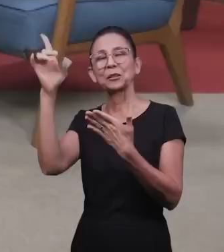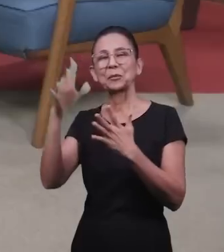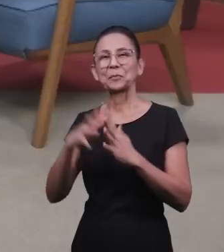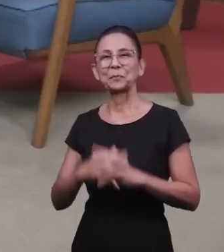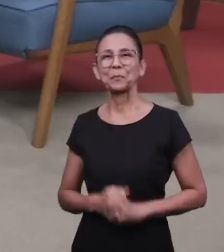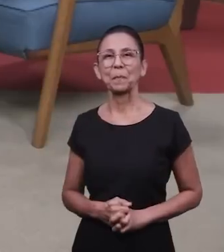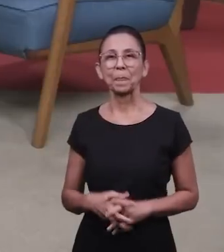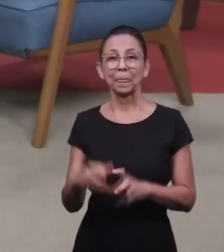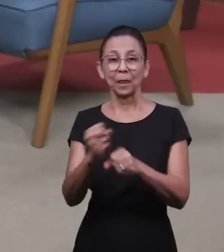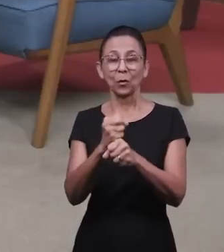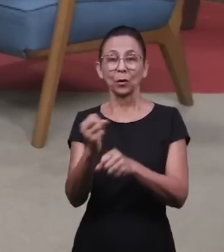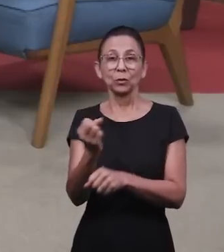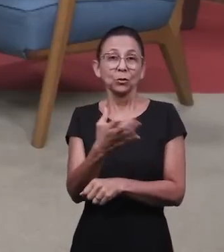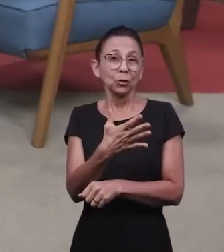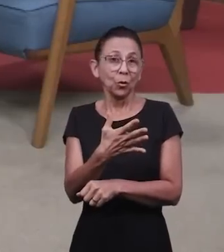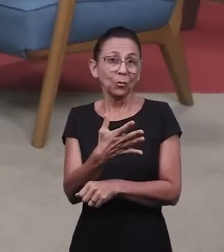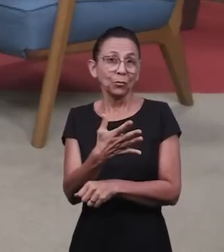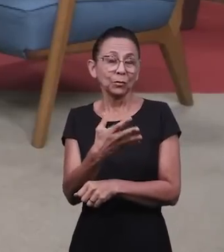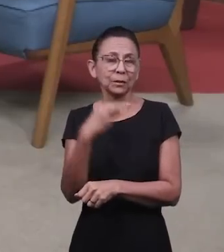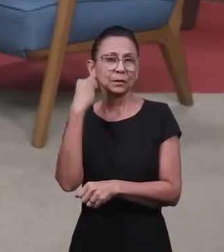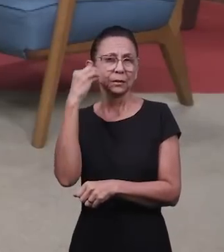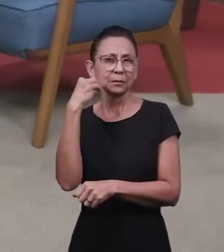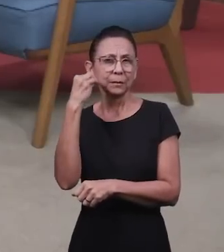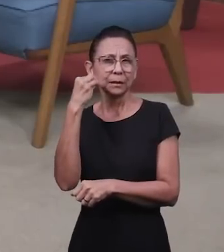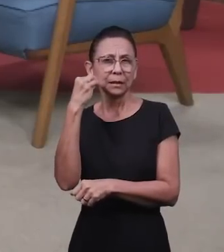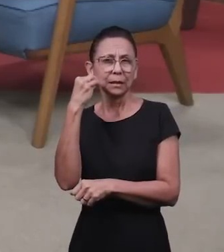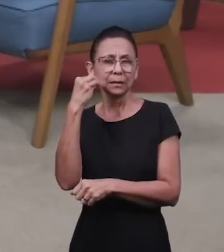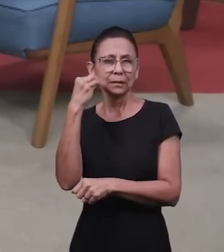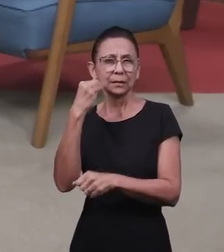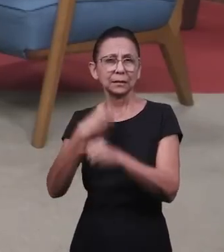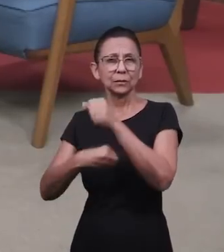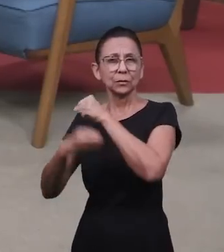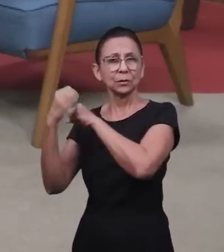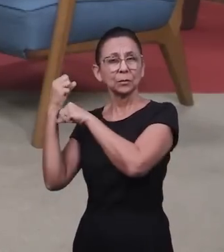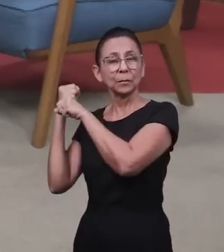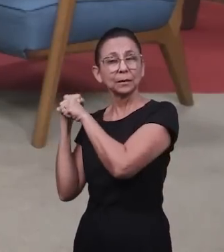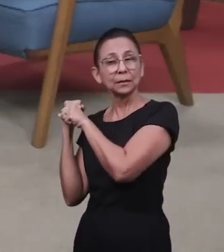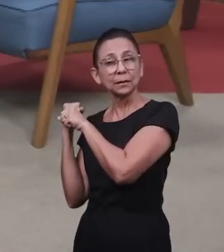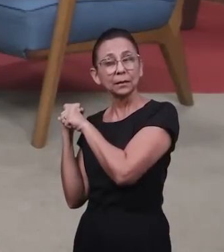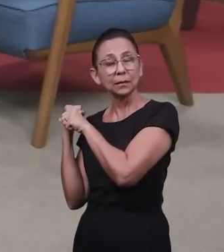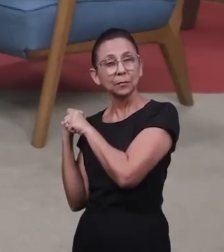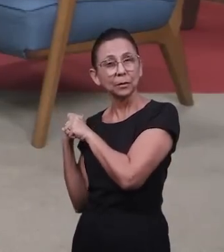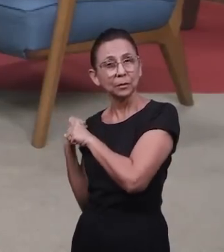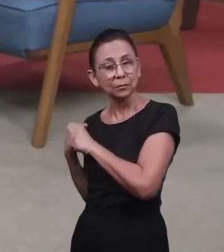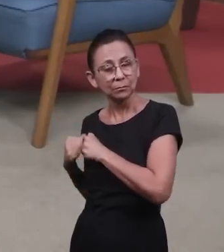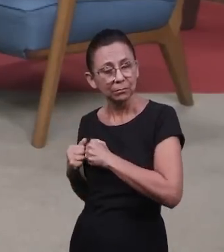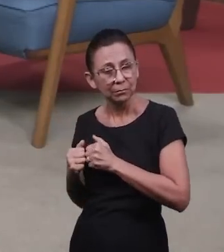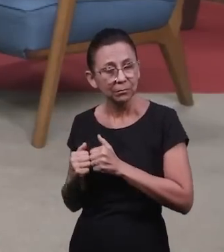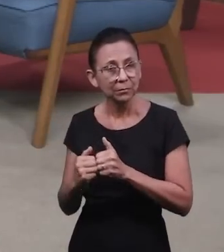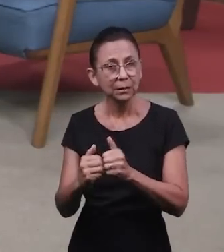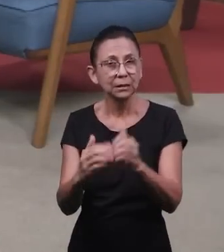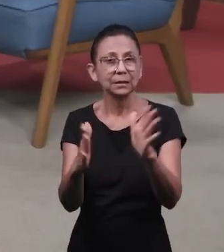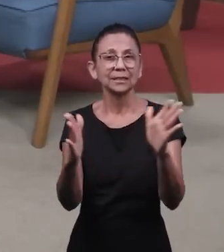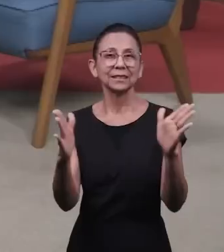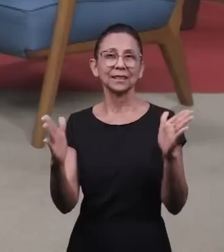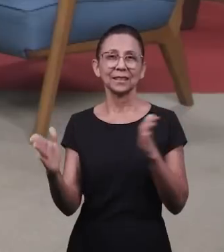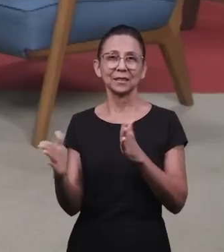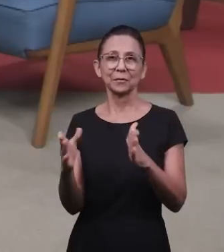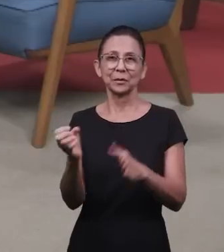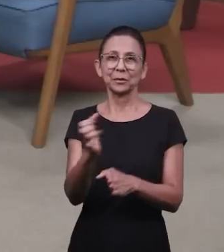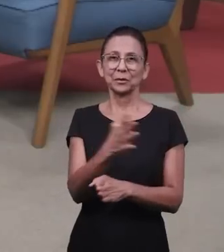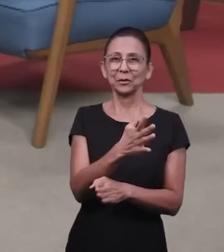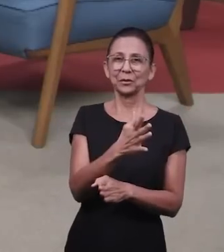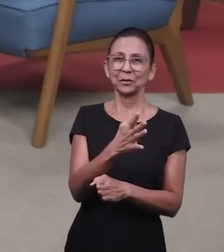Deus. Estamos em um novo ano e, pelas experiências vividas no ano que passou, podemos começar esta nova etapa